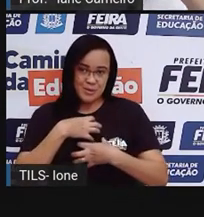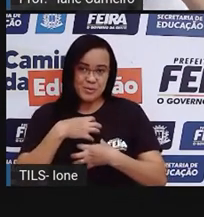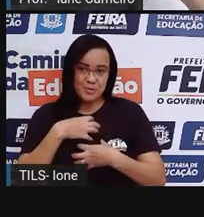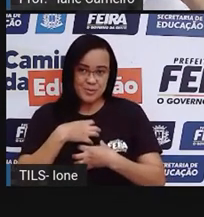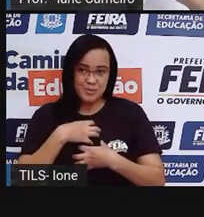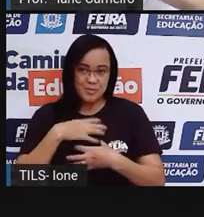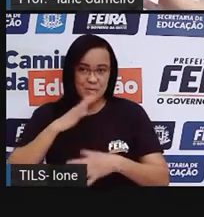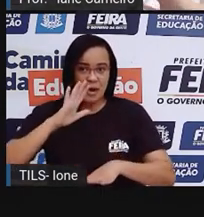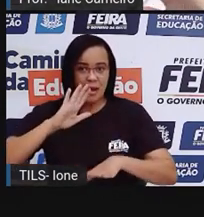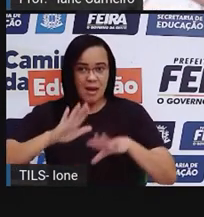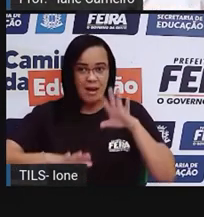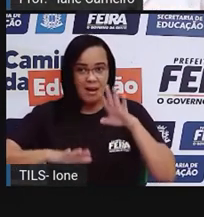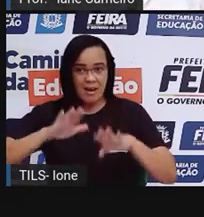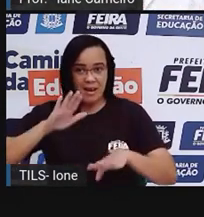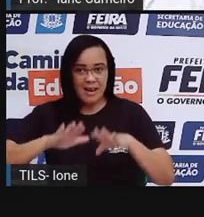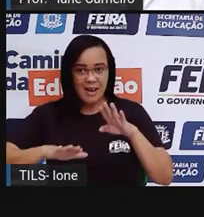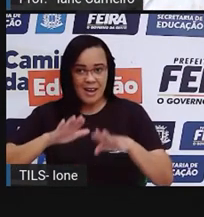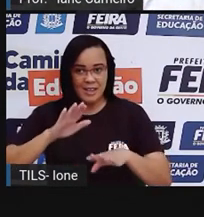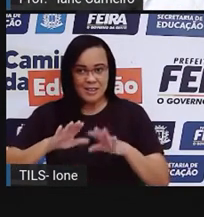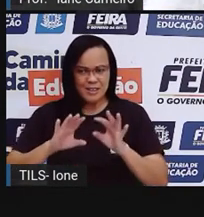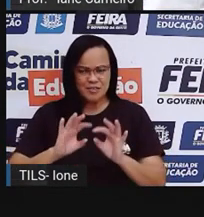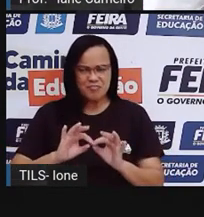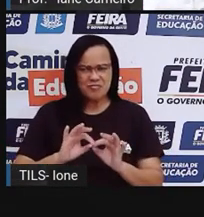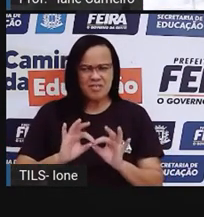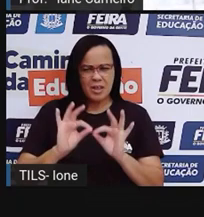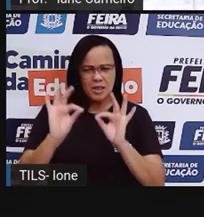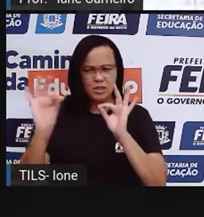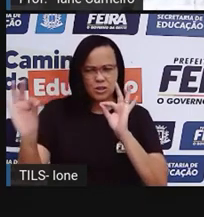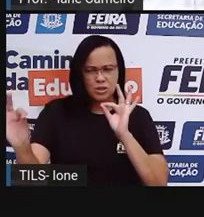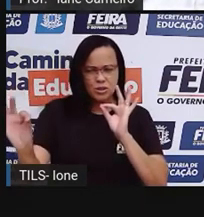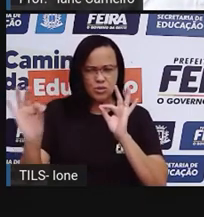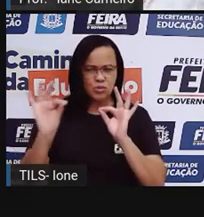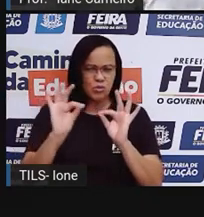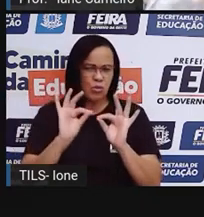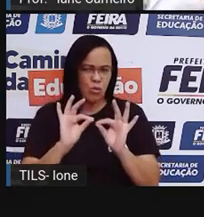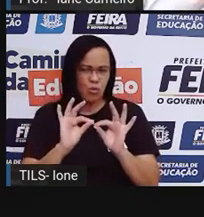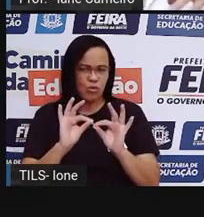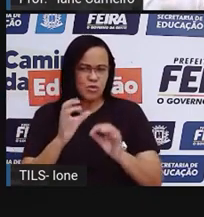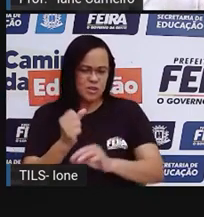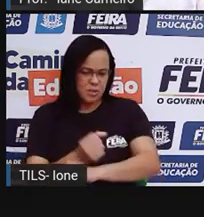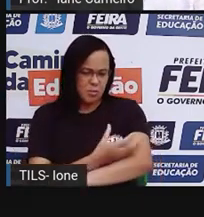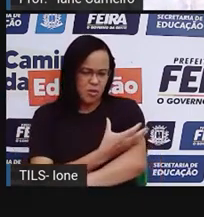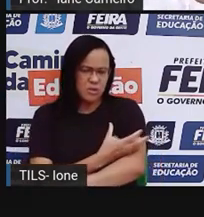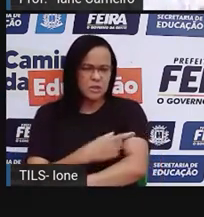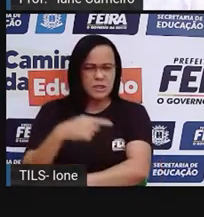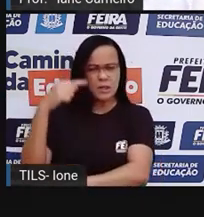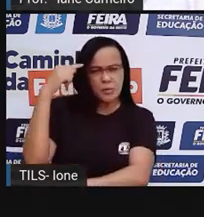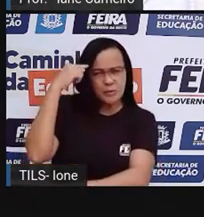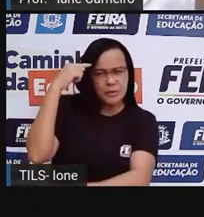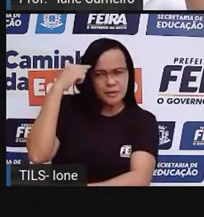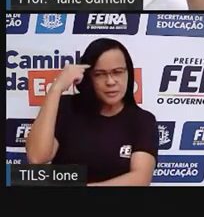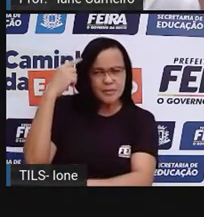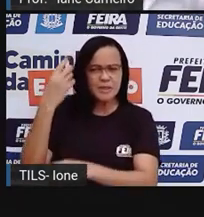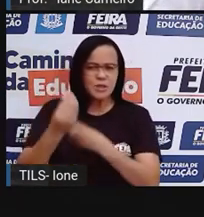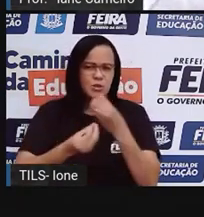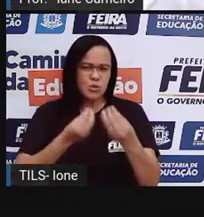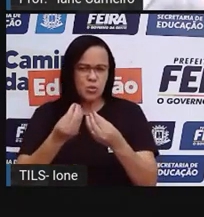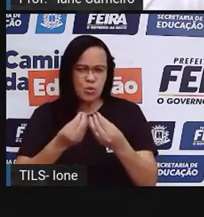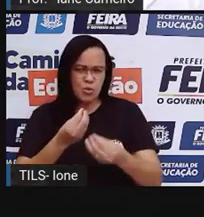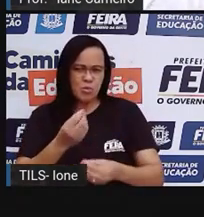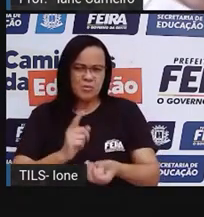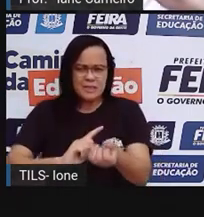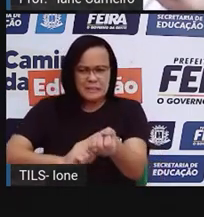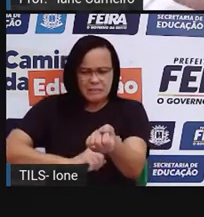gente tenta, ó, se distanciar da emoção, né? Se a gente está muito nervoso, se a gente está